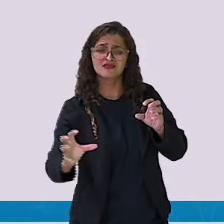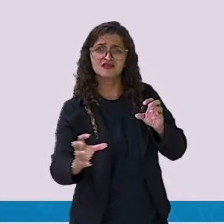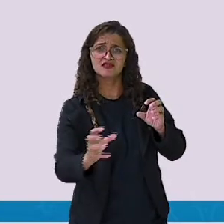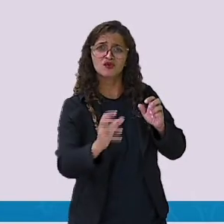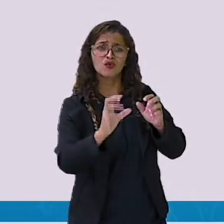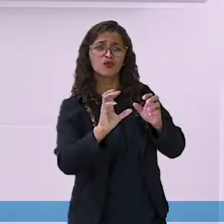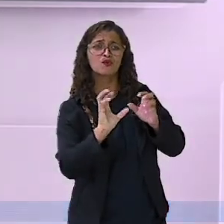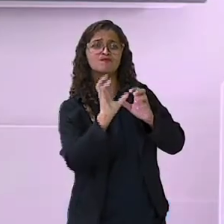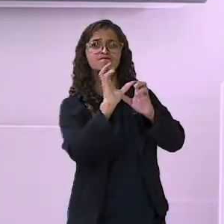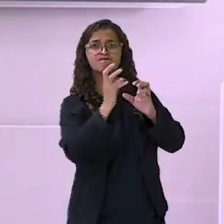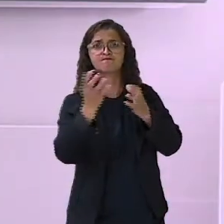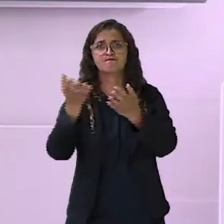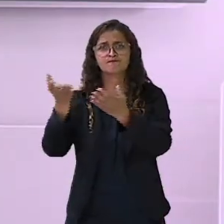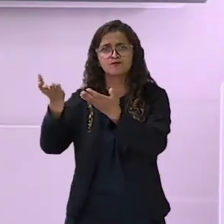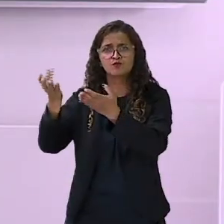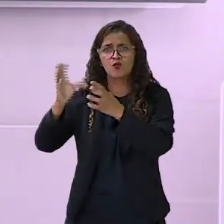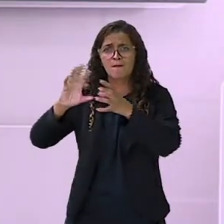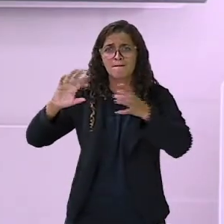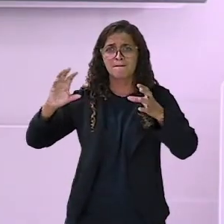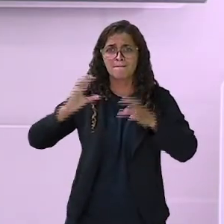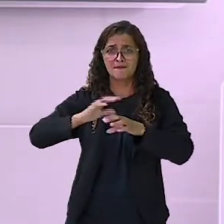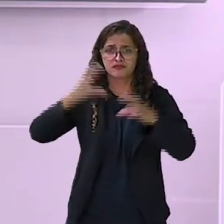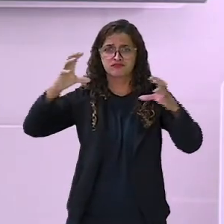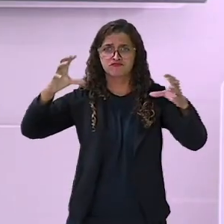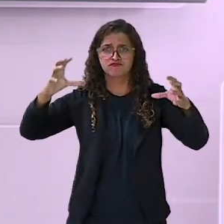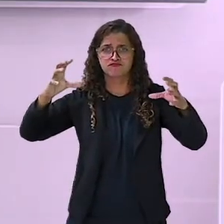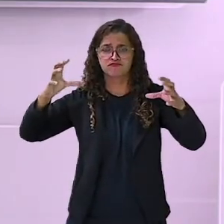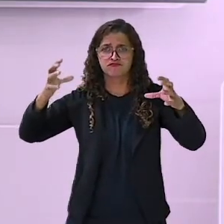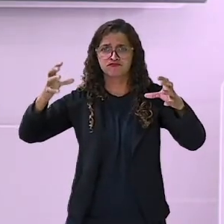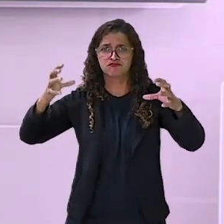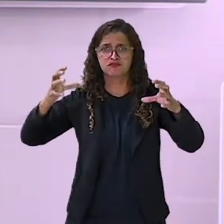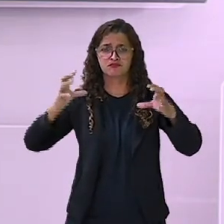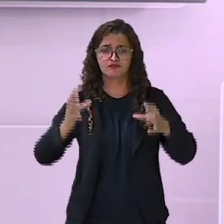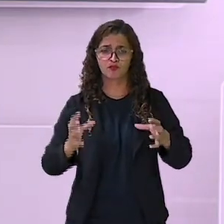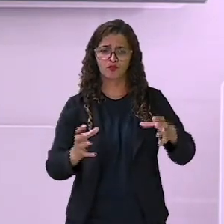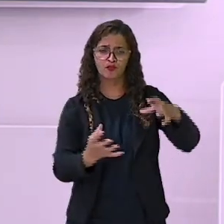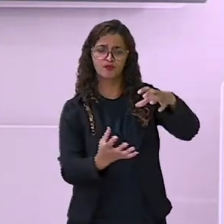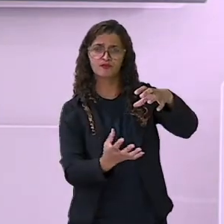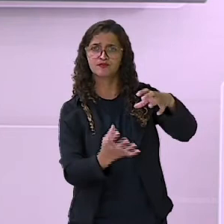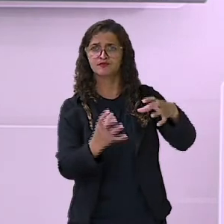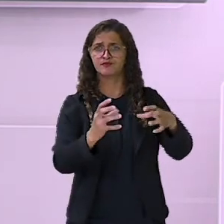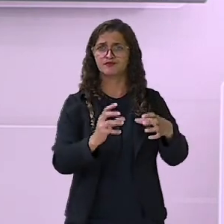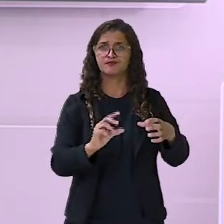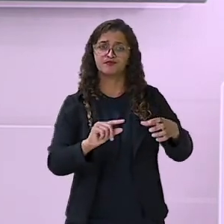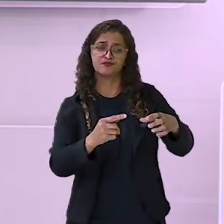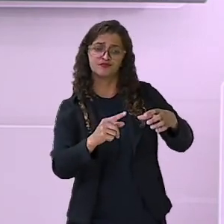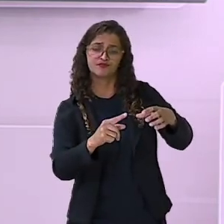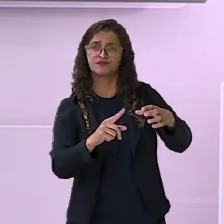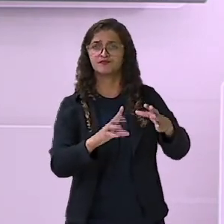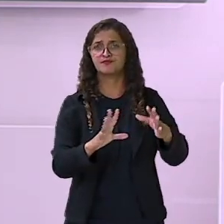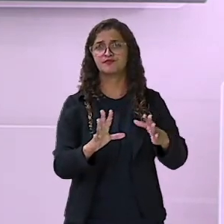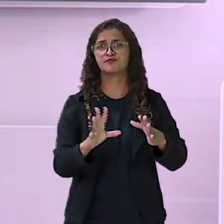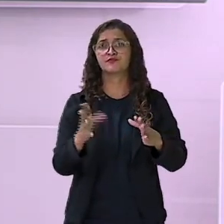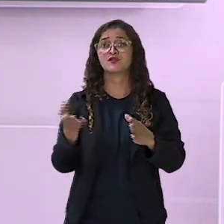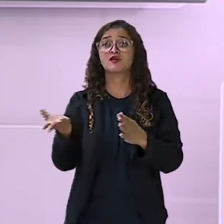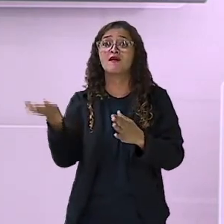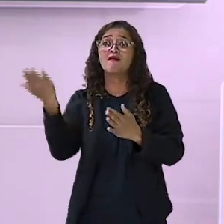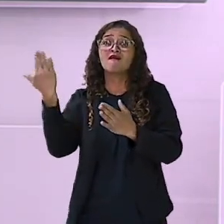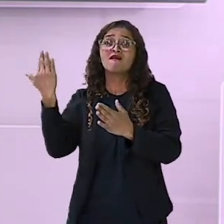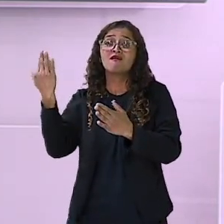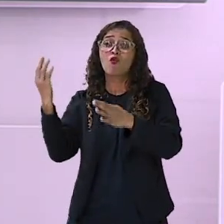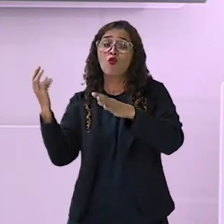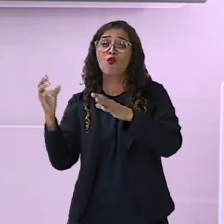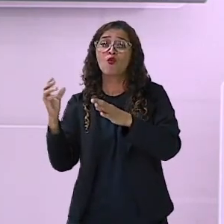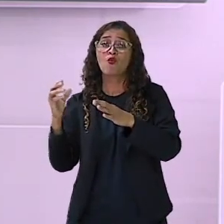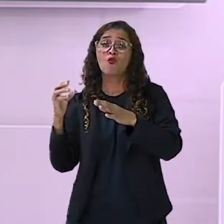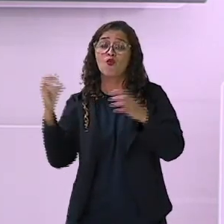muito grande, como essa aqui que nós estamos vendo no início, ou um motor, ou um parafuso diferenciado, que veio de outra